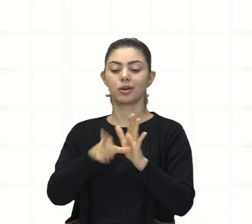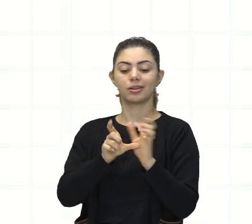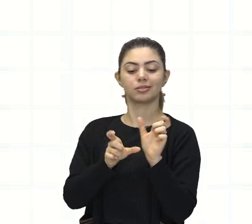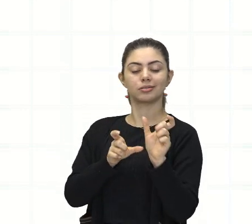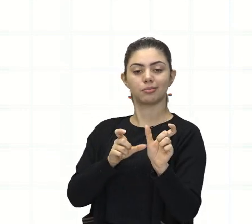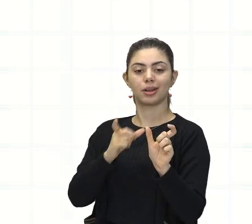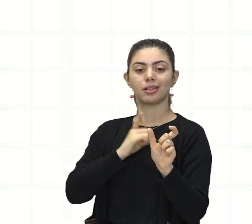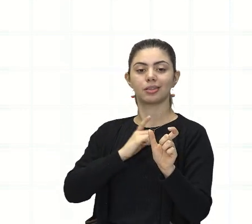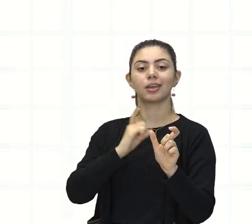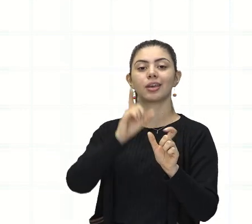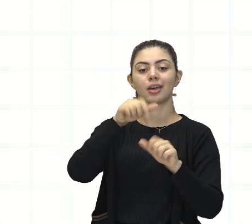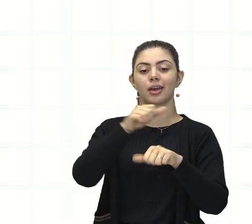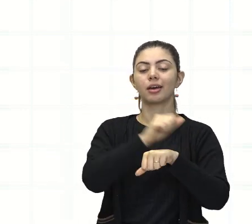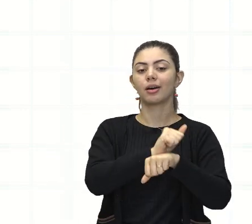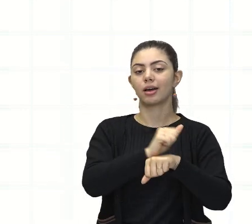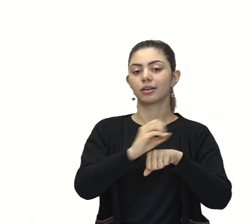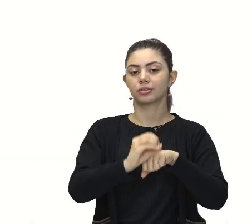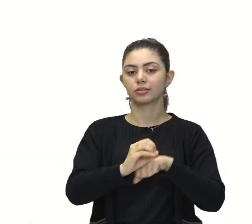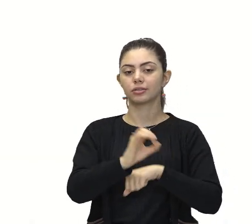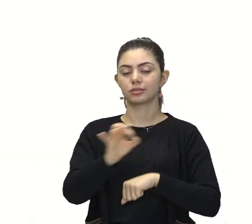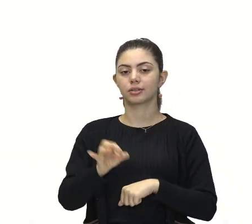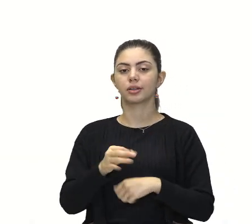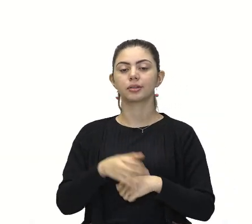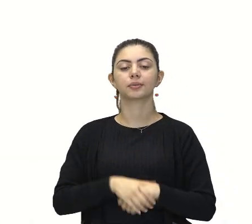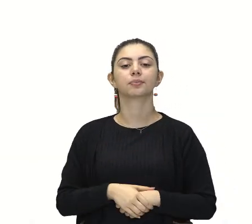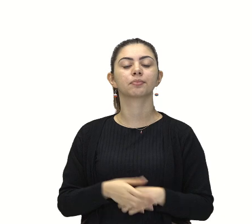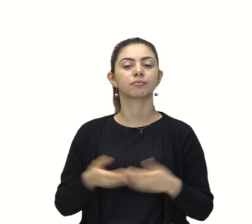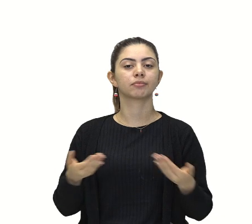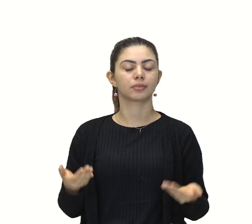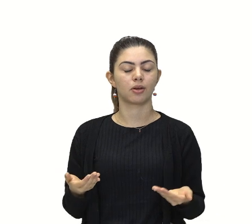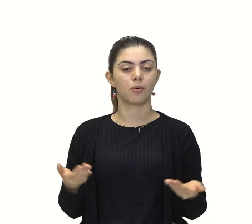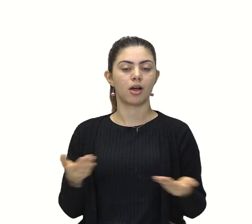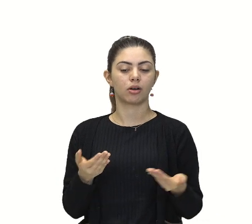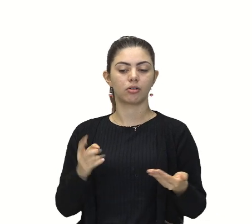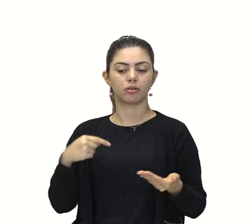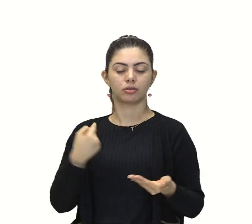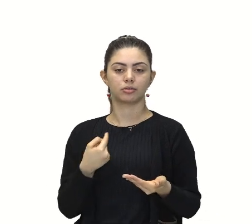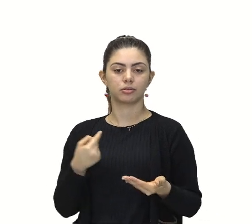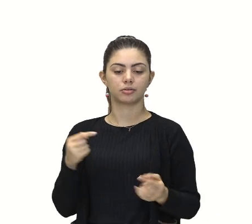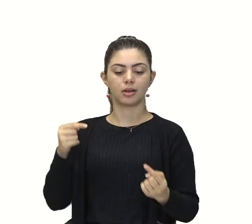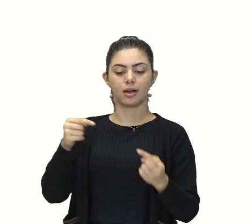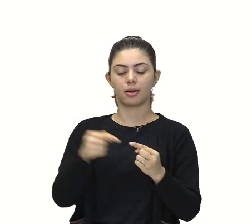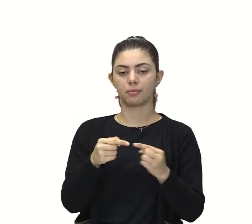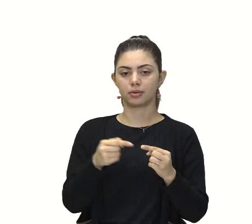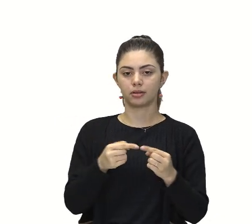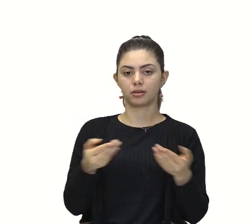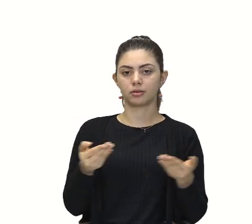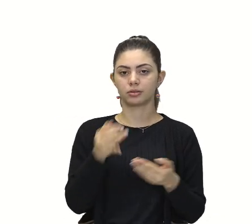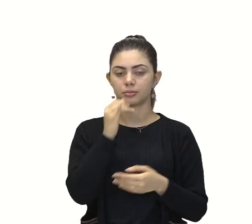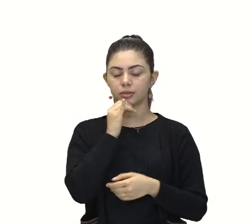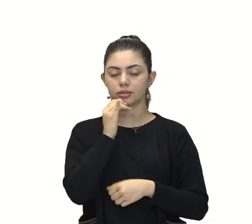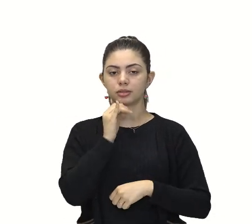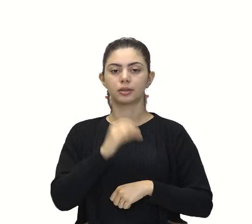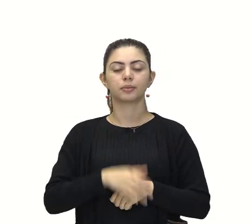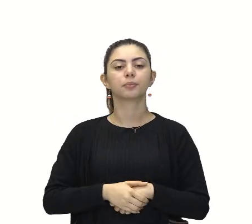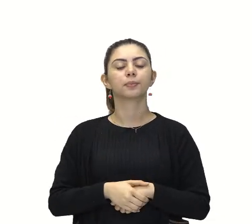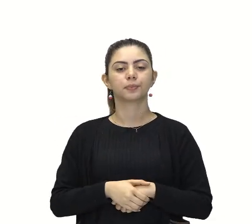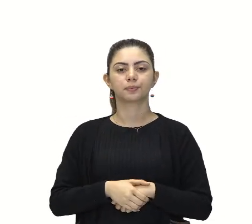substantivo, certo, turma? Para a gente trazer para o nosso contexto, né? Por exemplo, aqui, vamos colocar